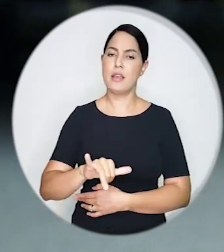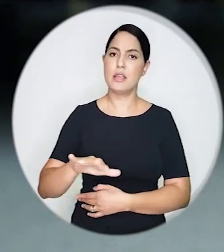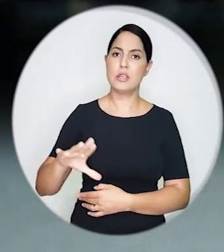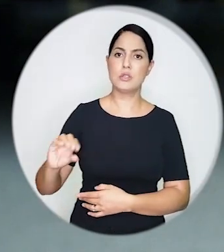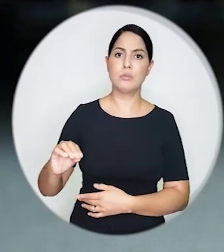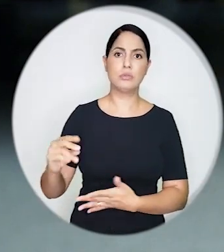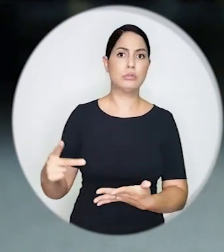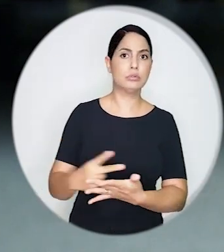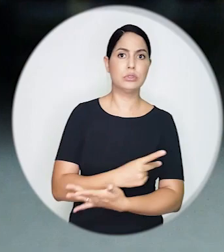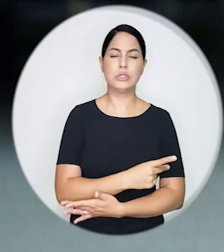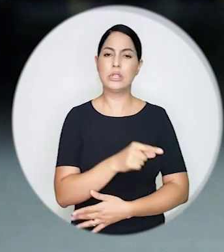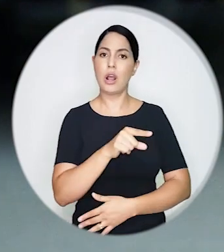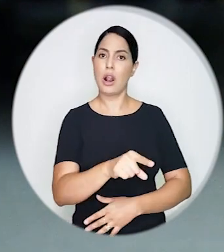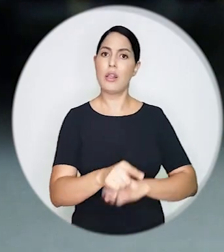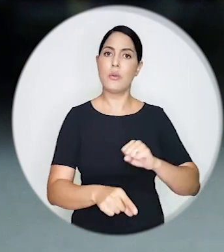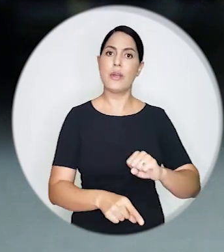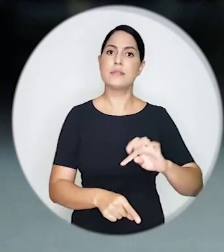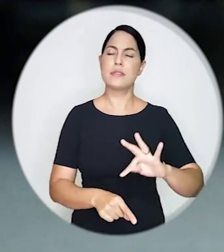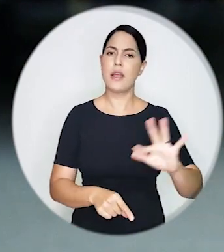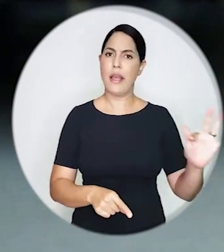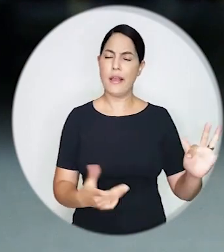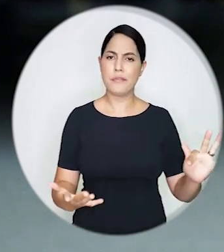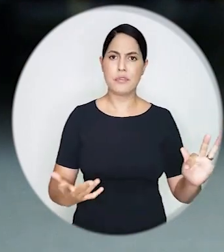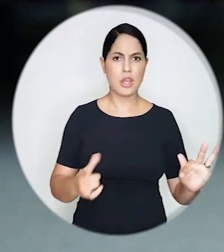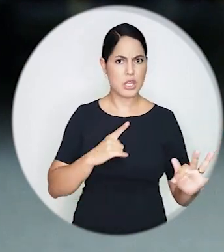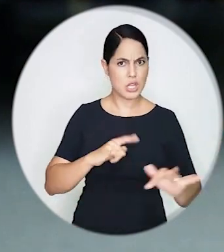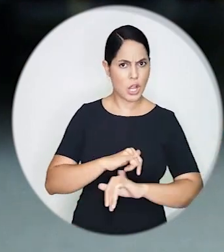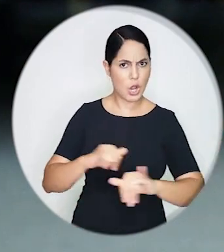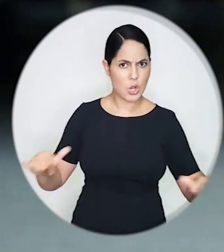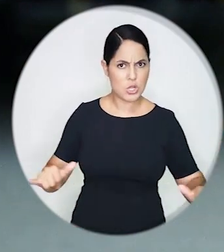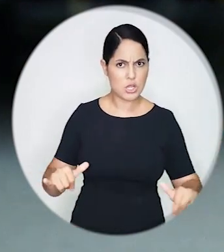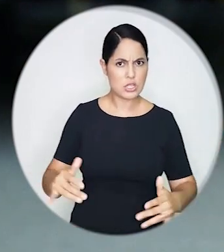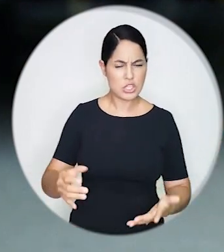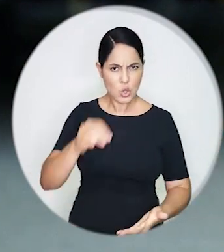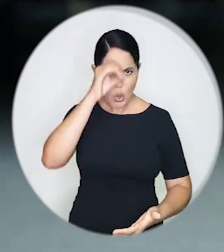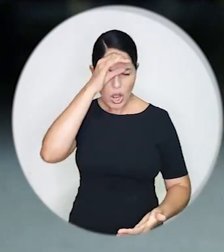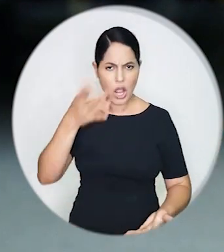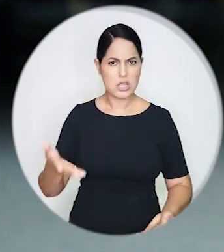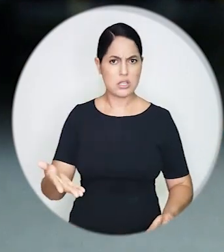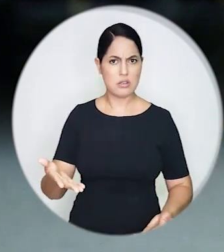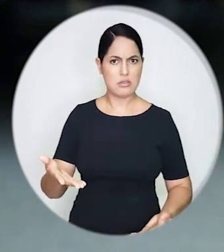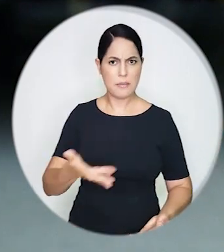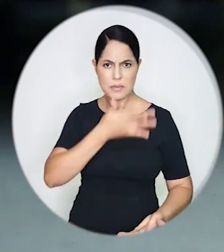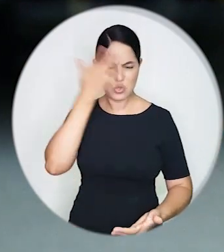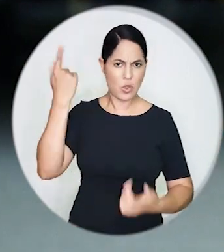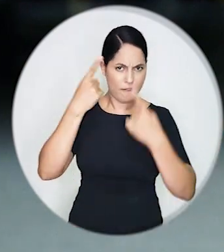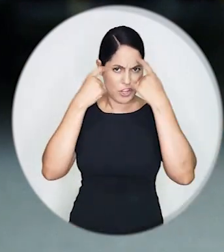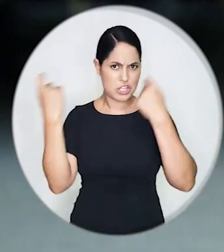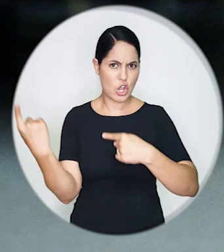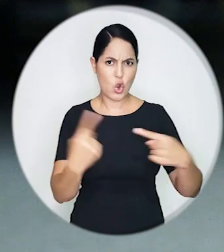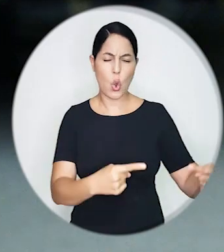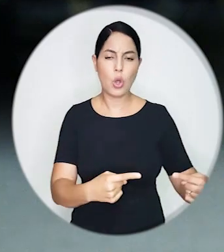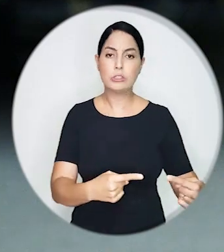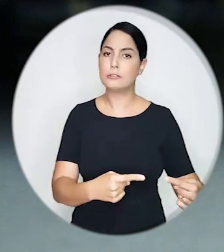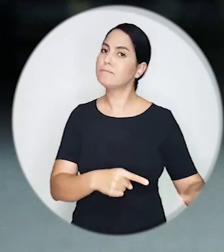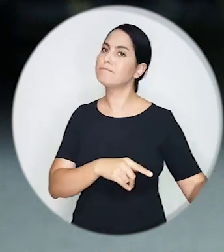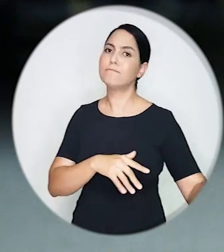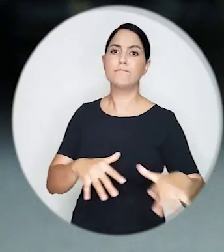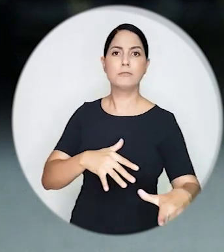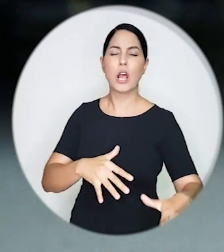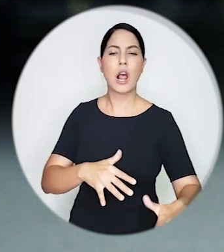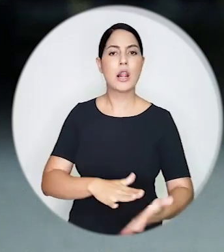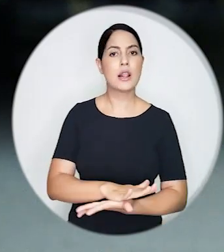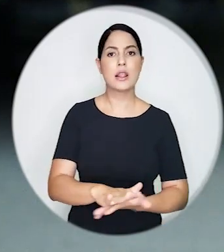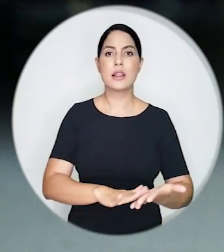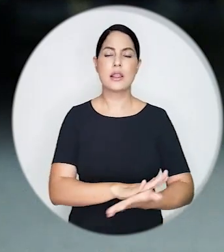no prédio sede da Suprema Corte e destacou que a ignorância e a violência dos extremistas não conseguiram